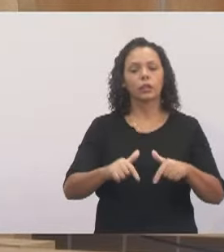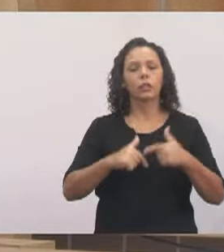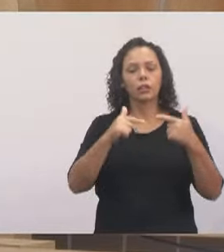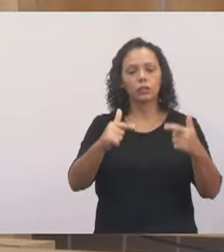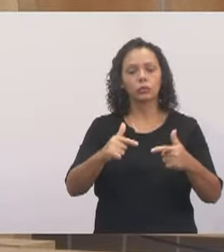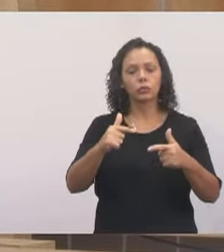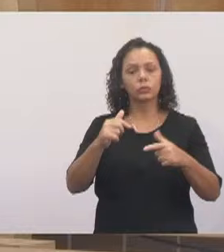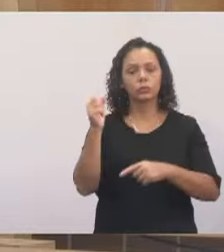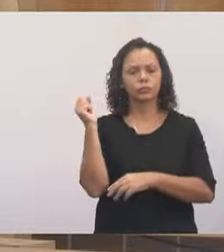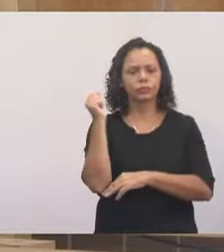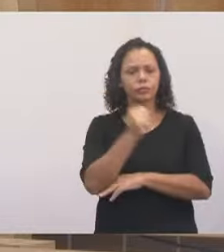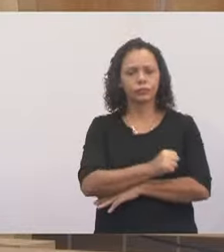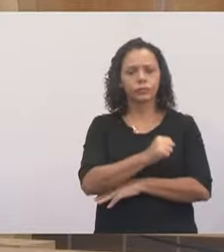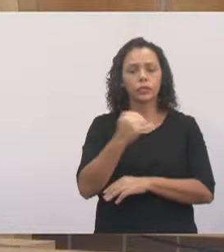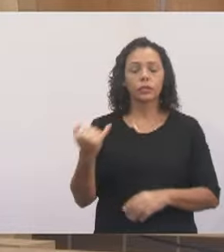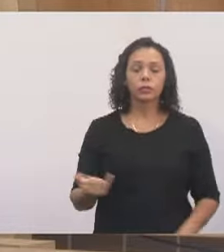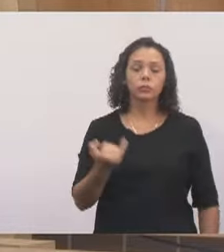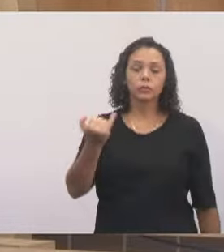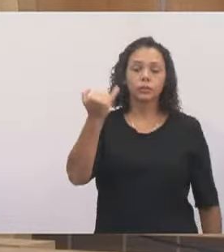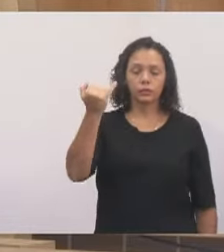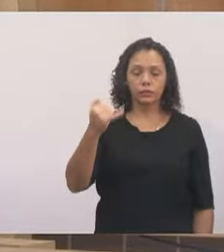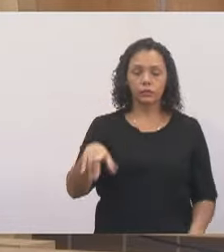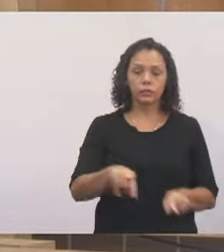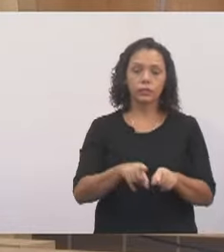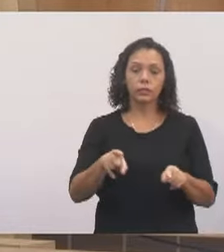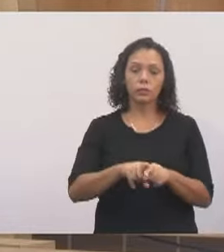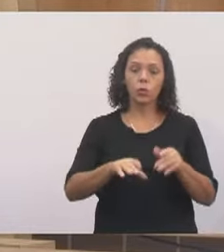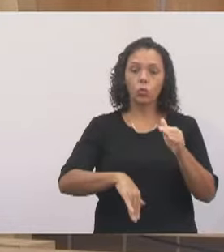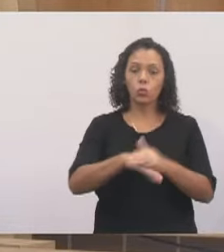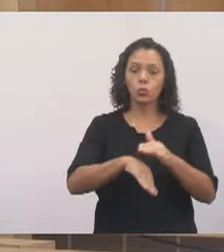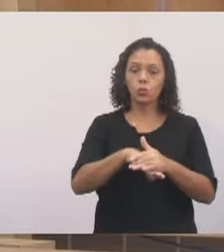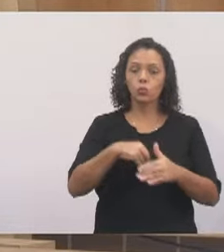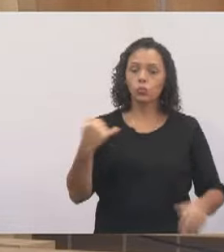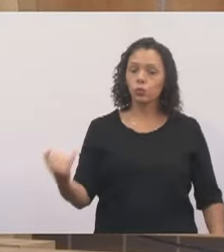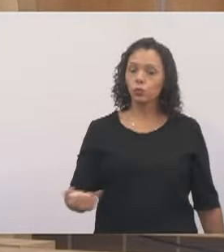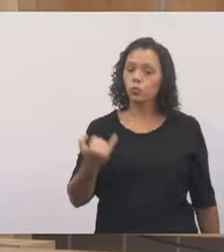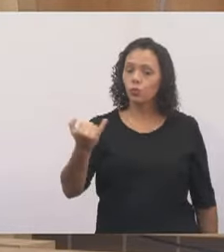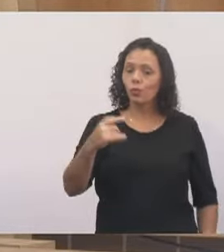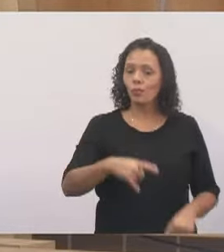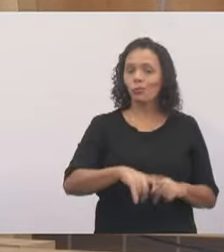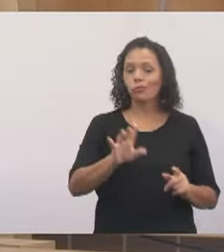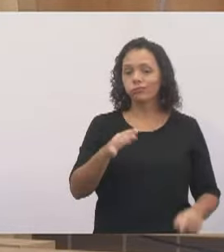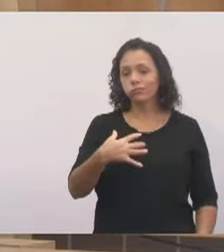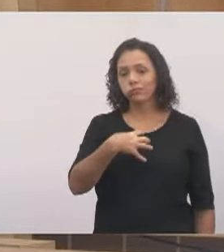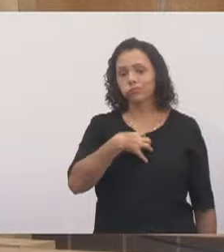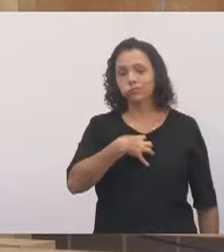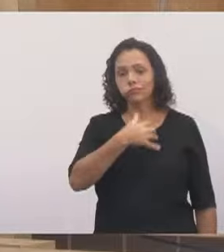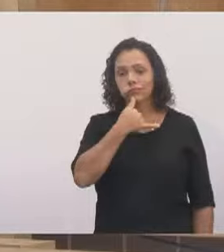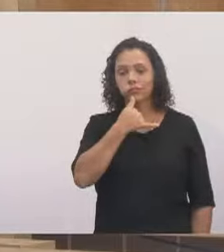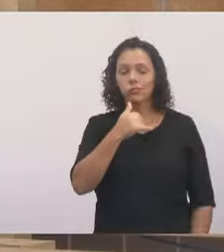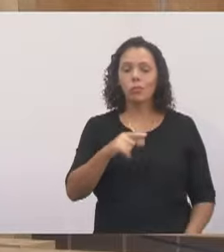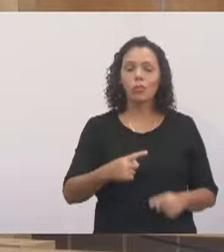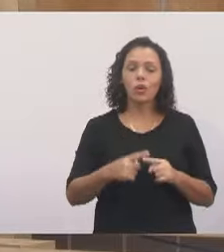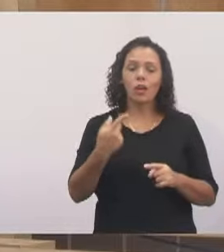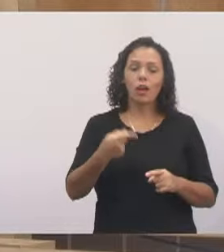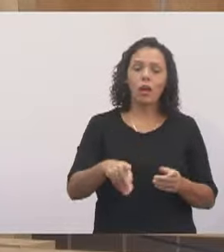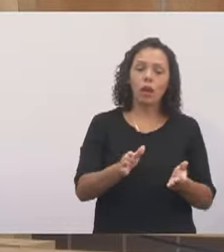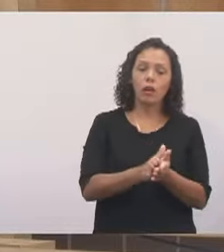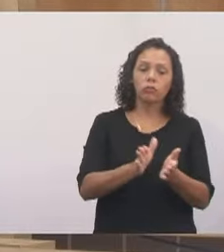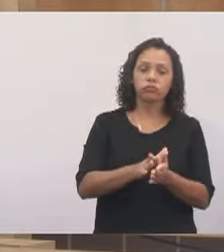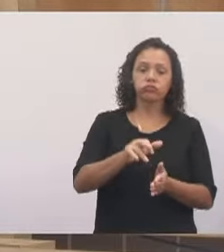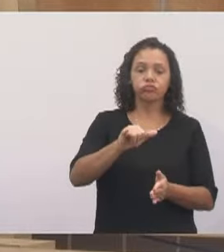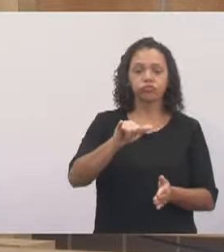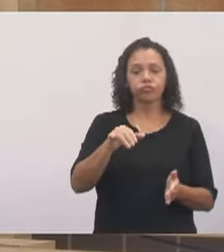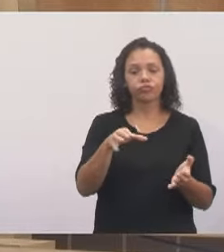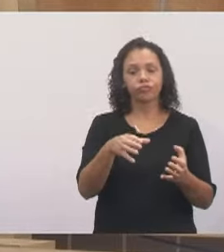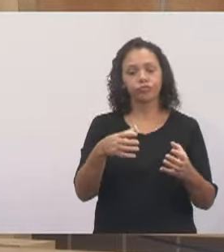que é o futebol, né, eu ainda fico muito triste de Jacareí ainda não consegui atingir os campos necessários que precisa na nossa cidade.